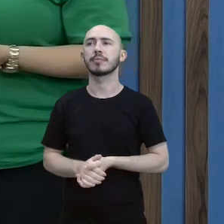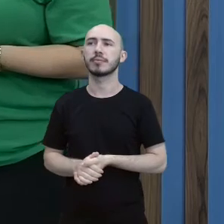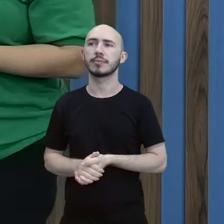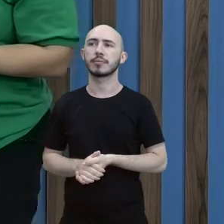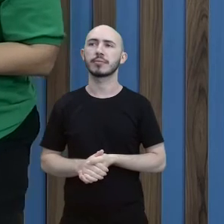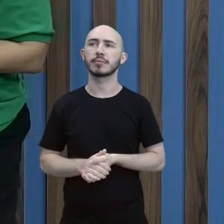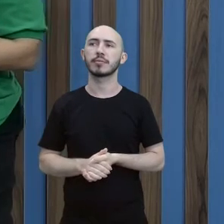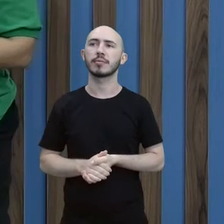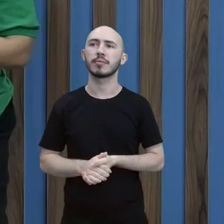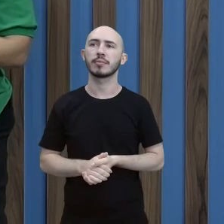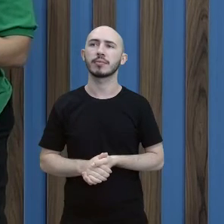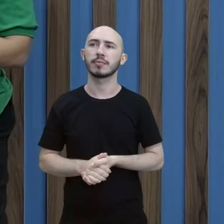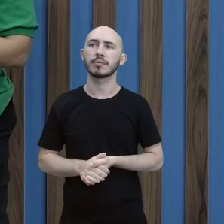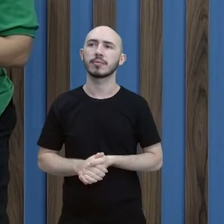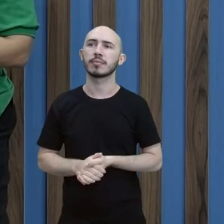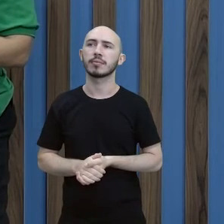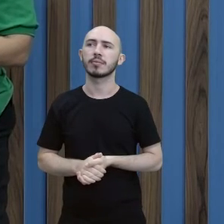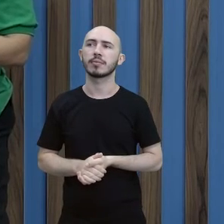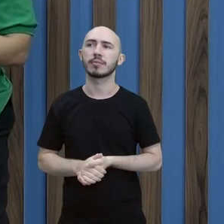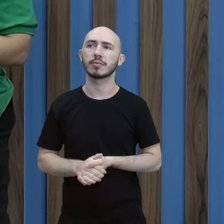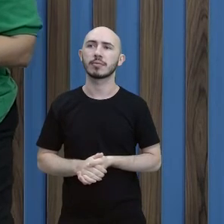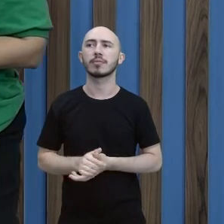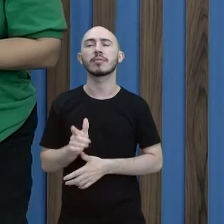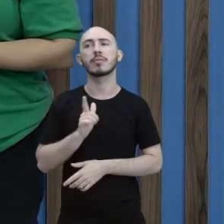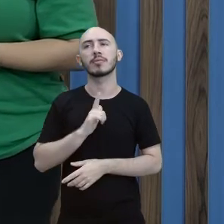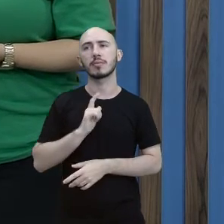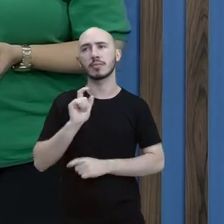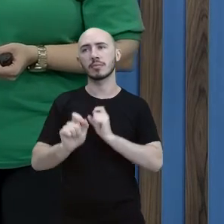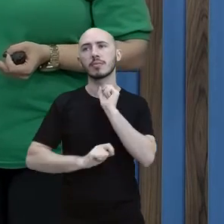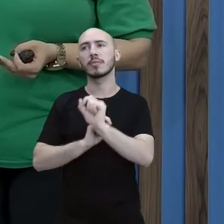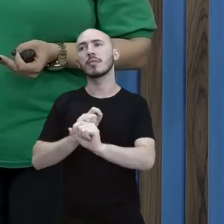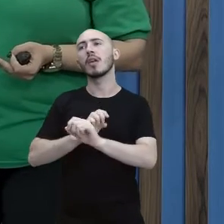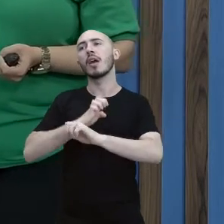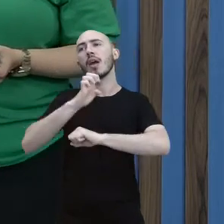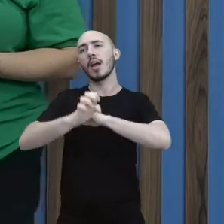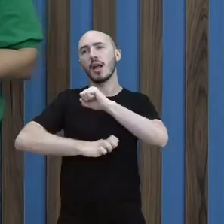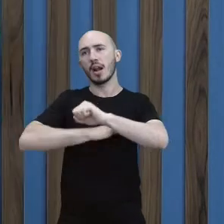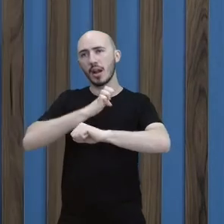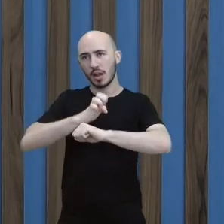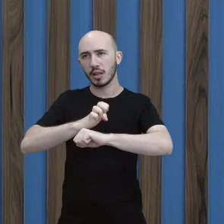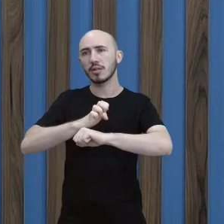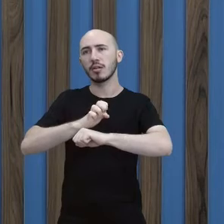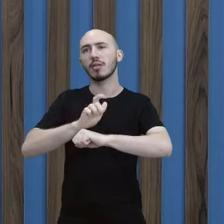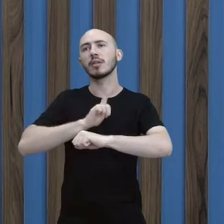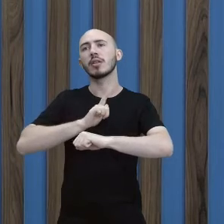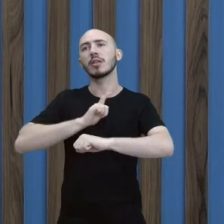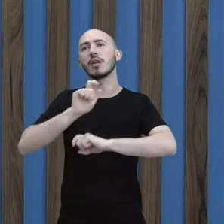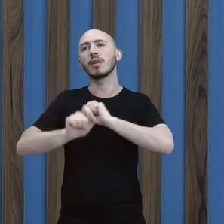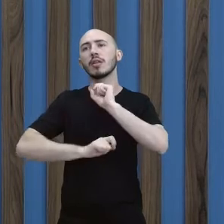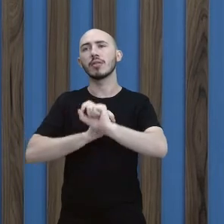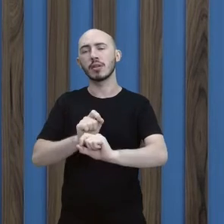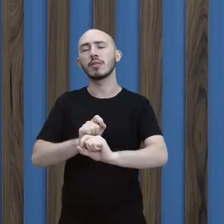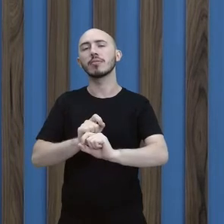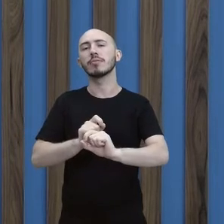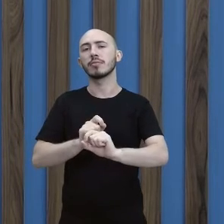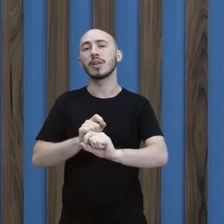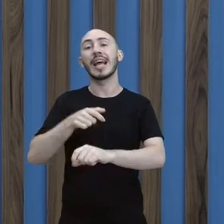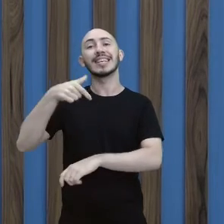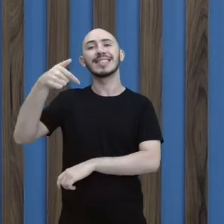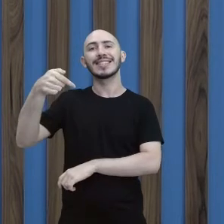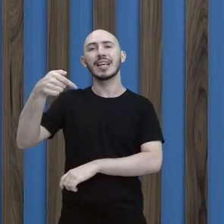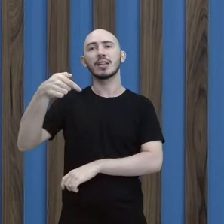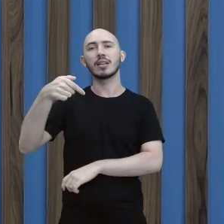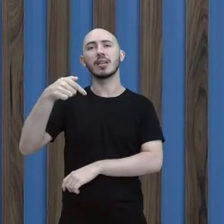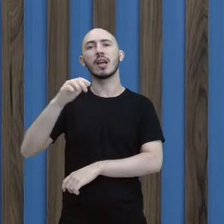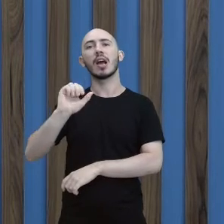O que acontece? Um elemento químico, ele vai ter elétrons que se distribuem em até 7 camadas. Então, vamos ver aqui,